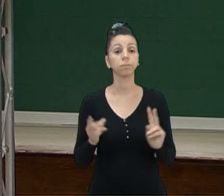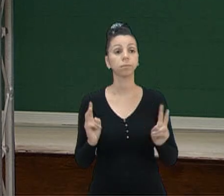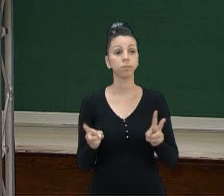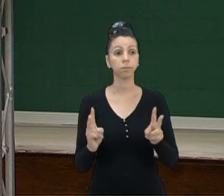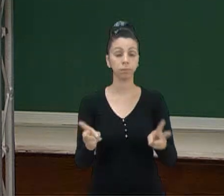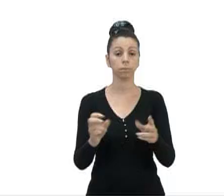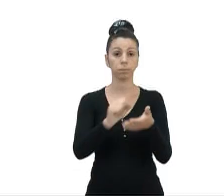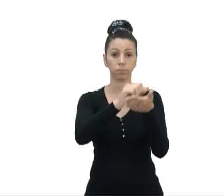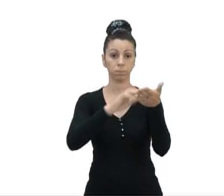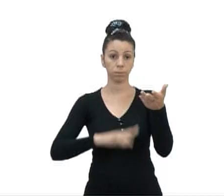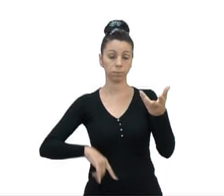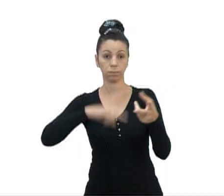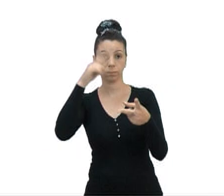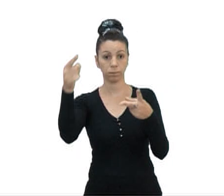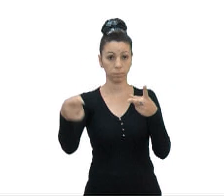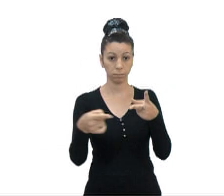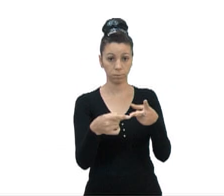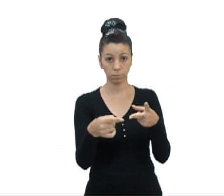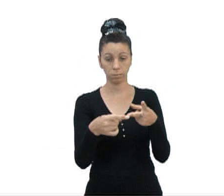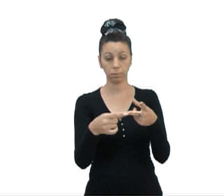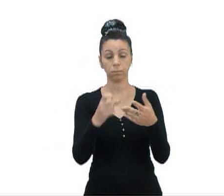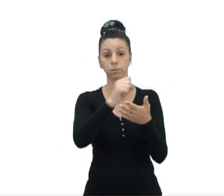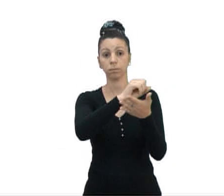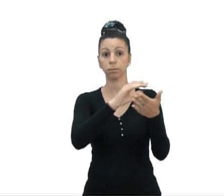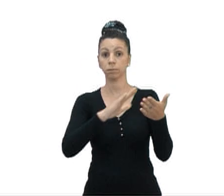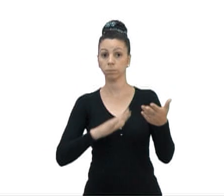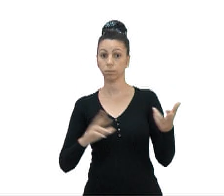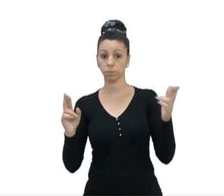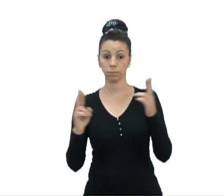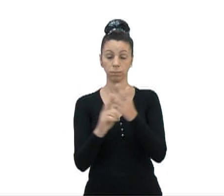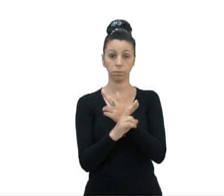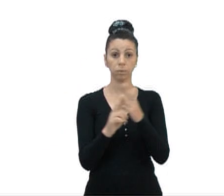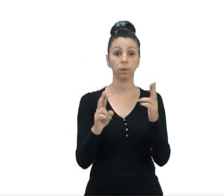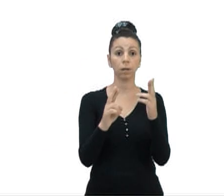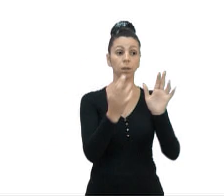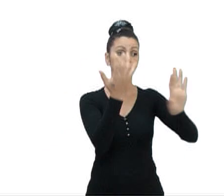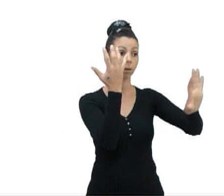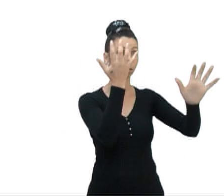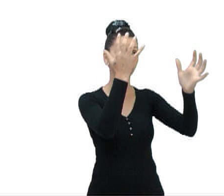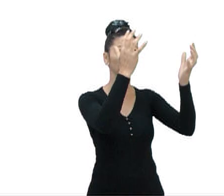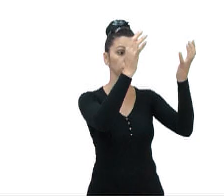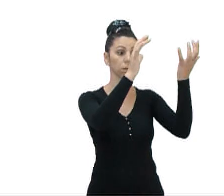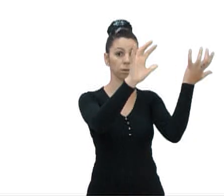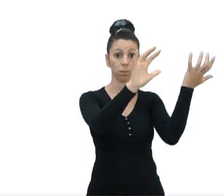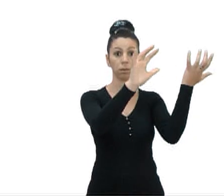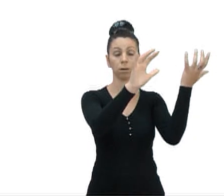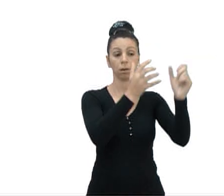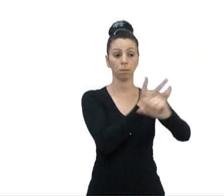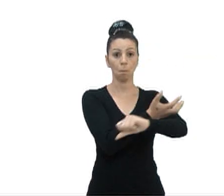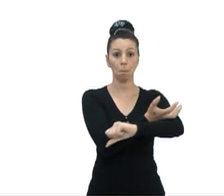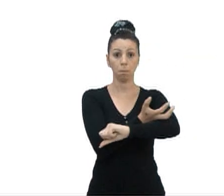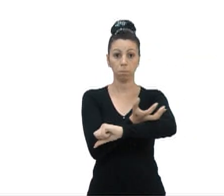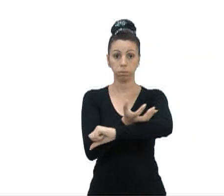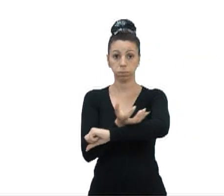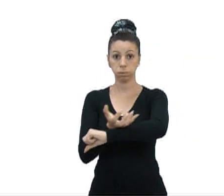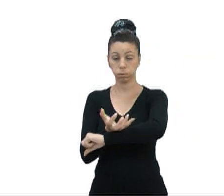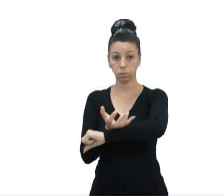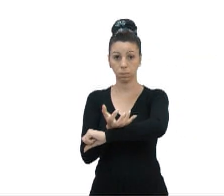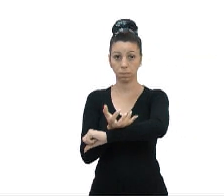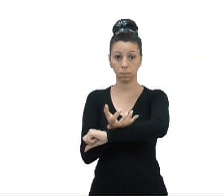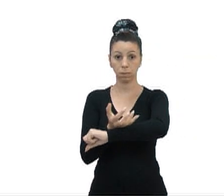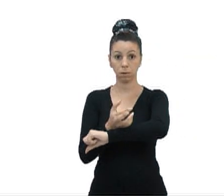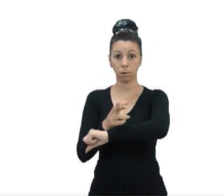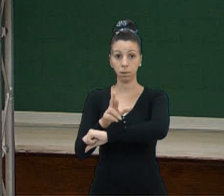lá, atividade 2. Caracterize com relação ao clima, vegetação e relevo. Então, o que